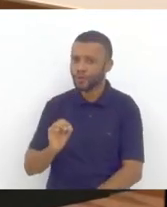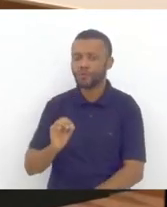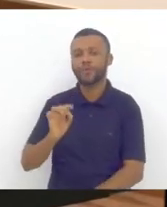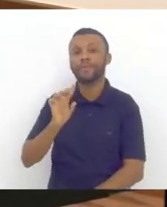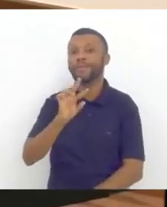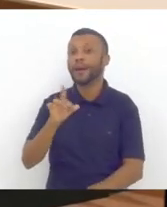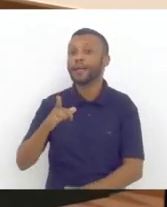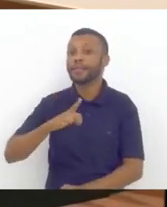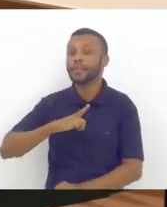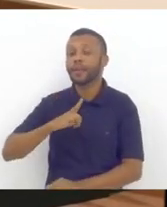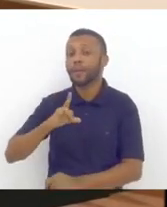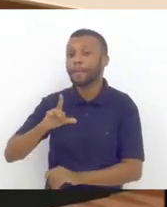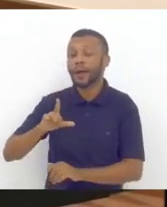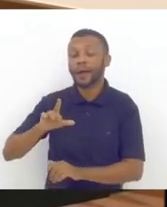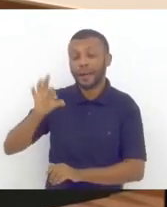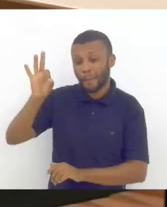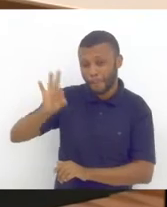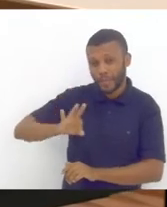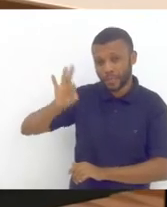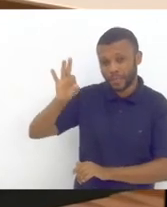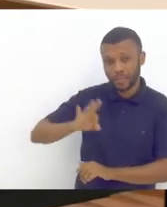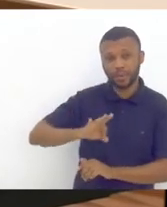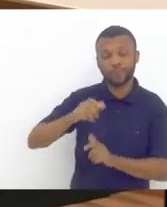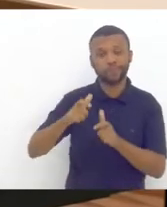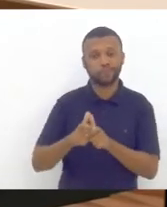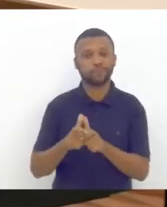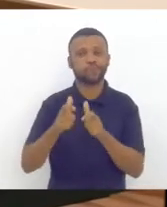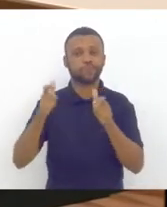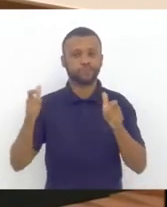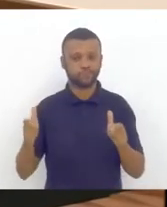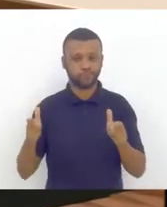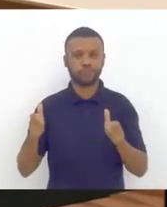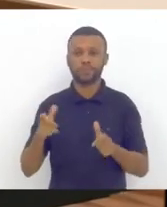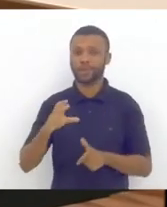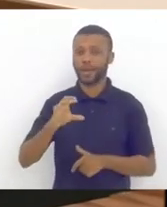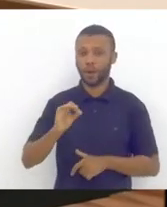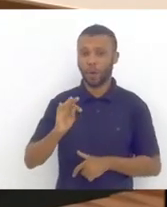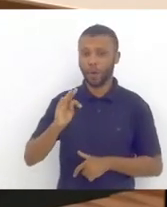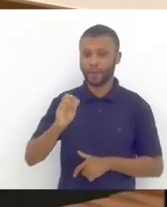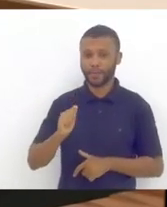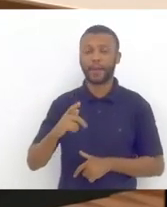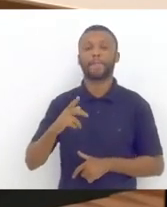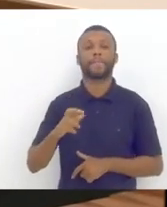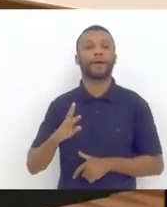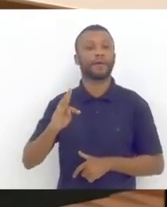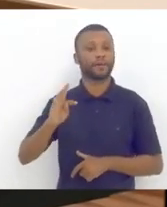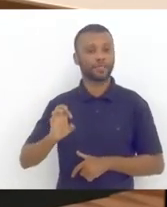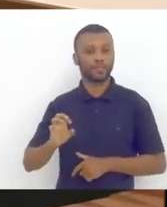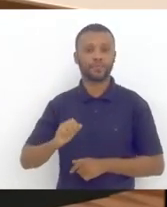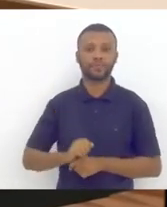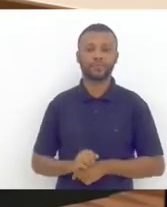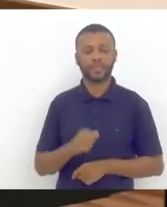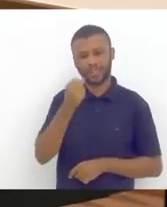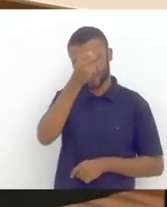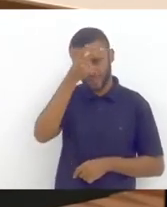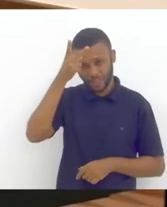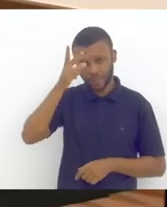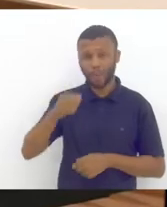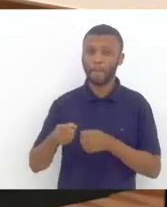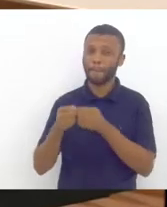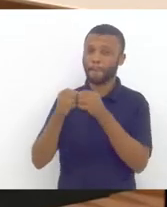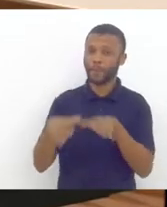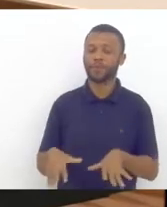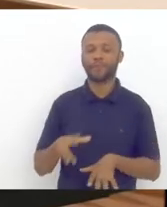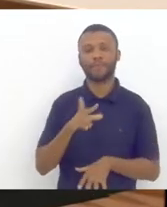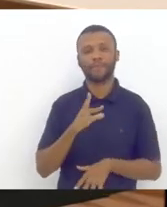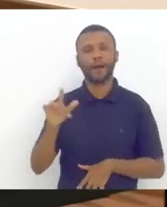imensa fatia da cota parte. Então, esses municípios, especialmente os de menor arrecadação, serão prejudicados e, por